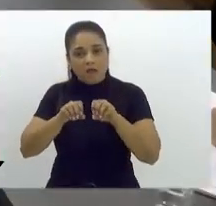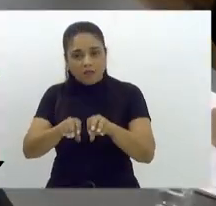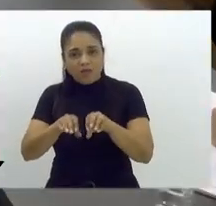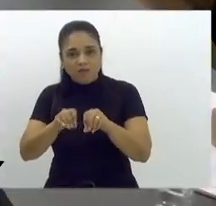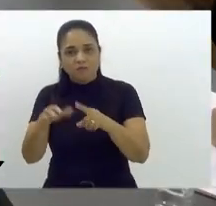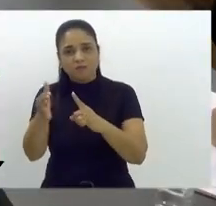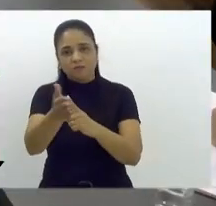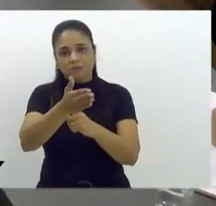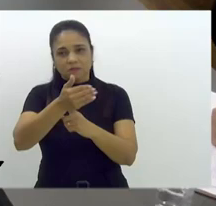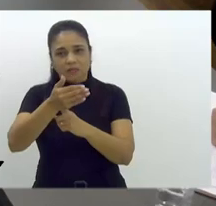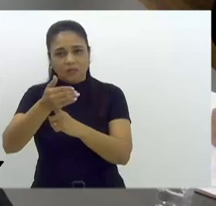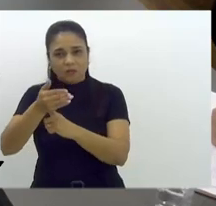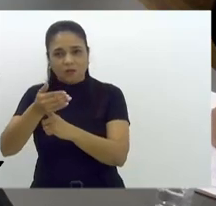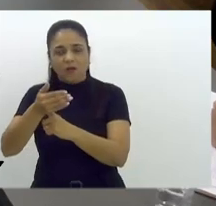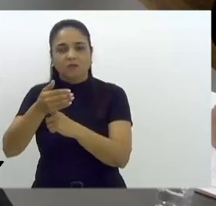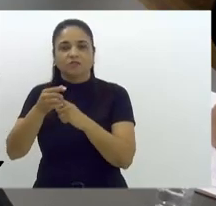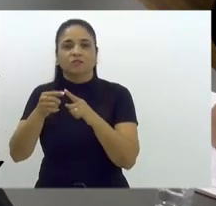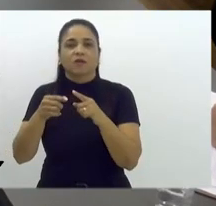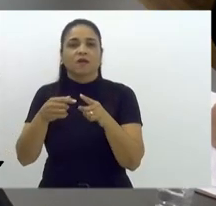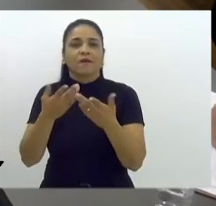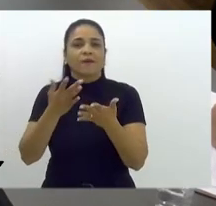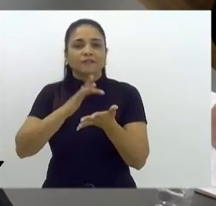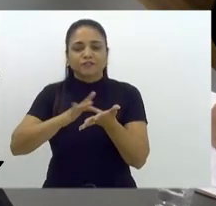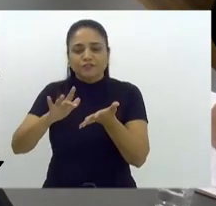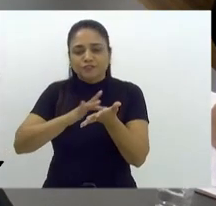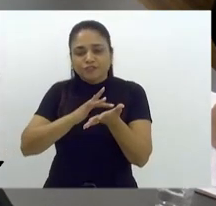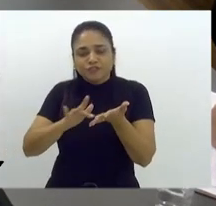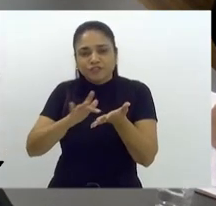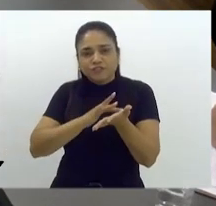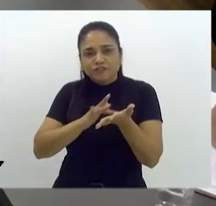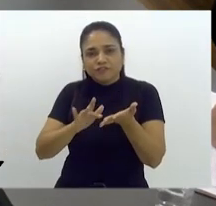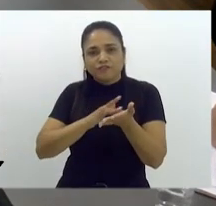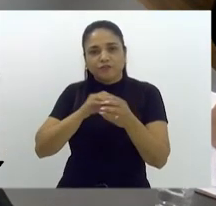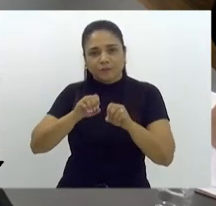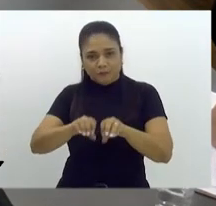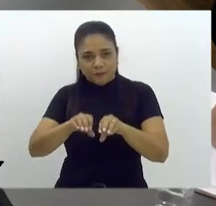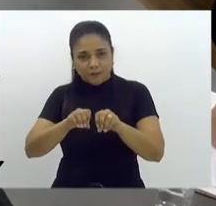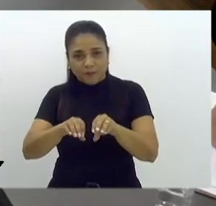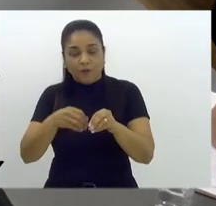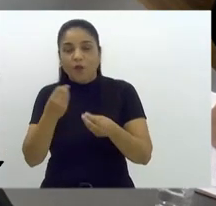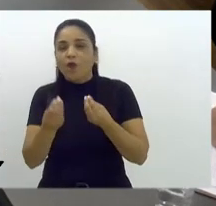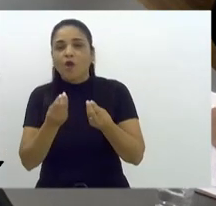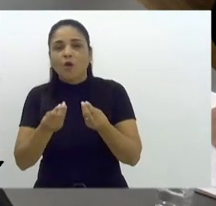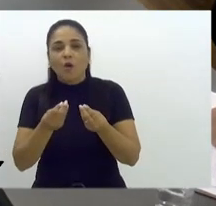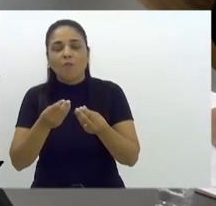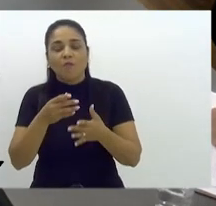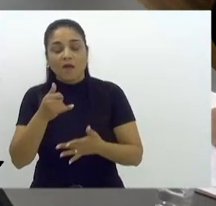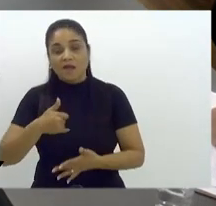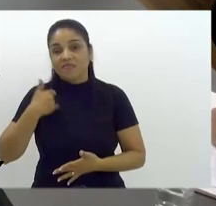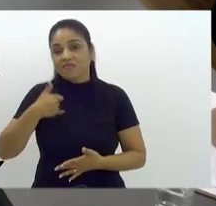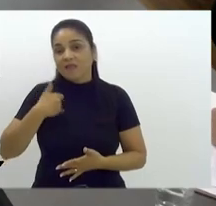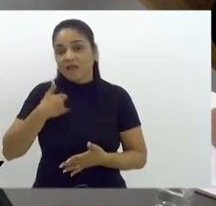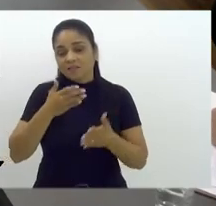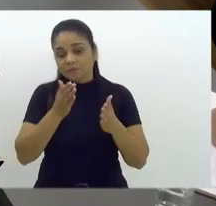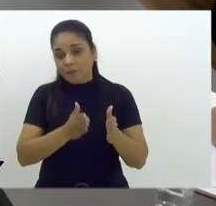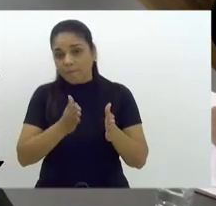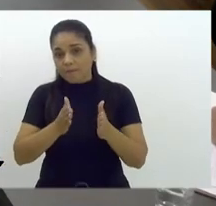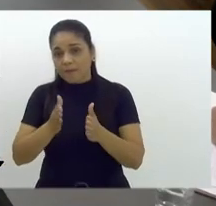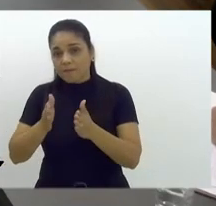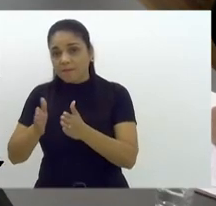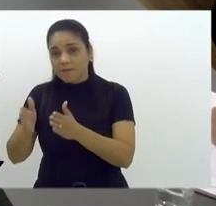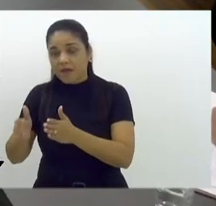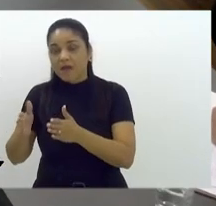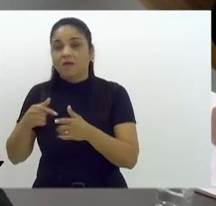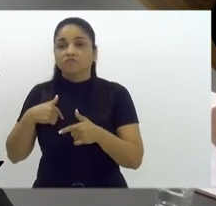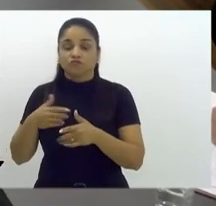tecnológica esse letramento digital da nossa população pensando inclusive as diversas faixas etárias que se por um lado a gente